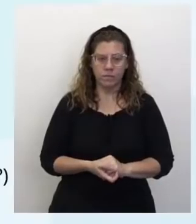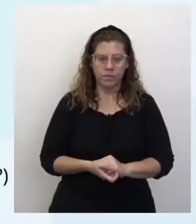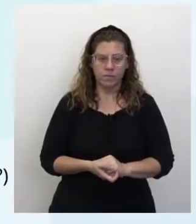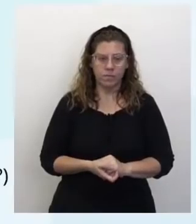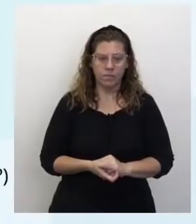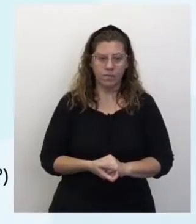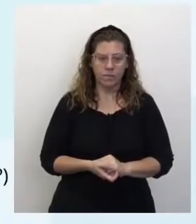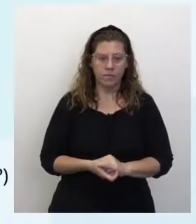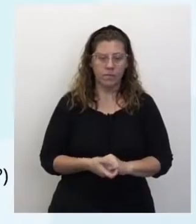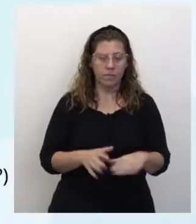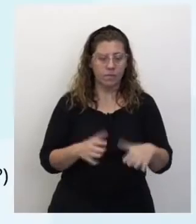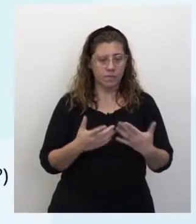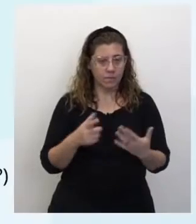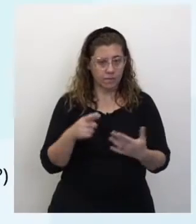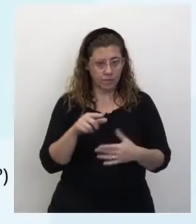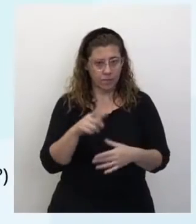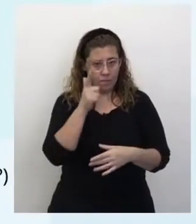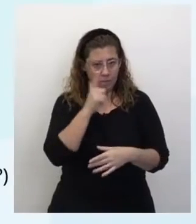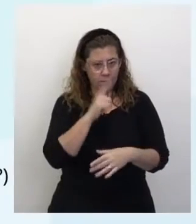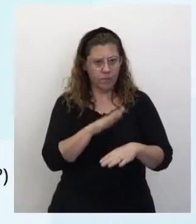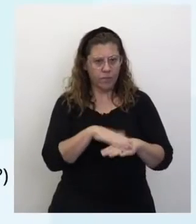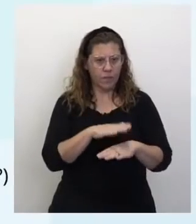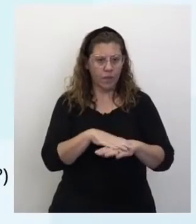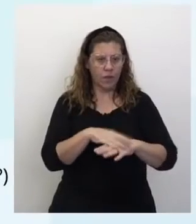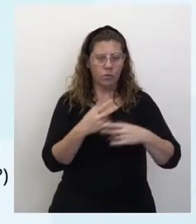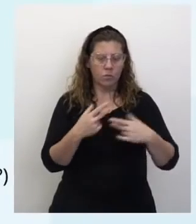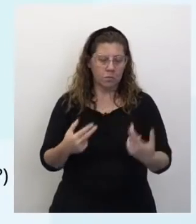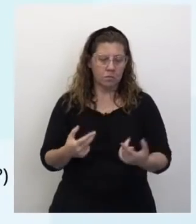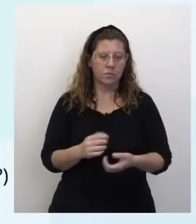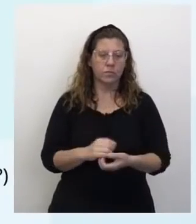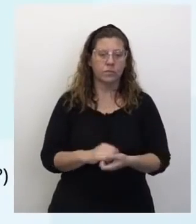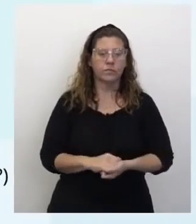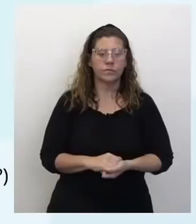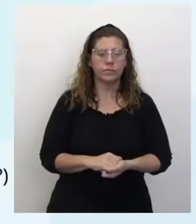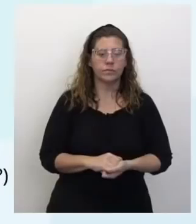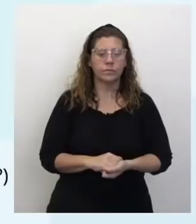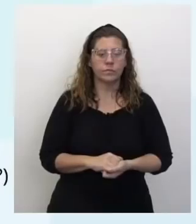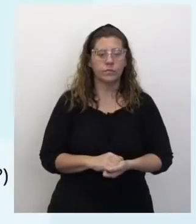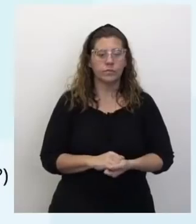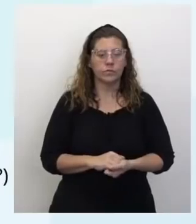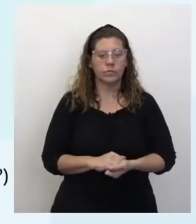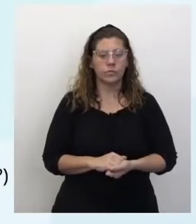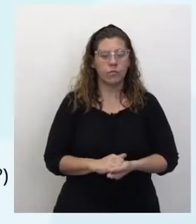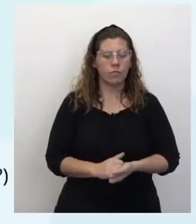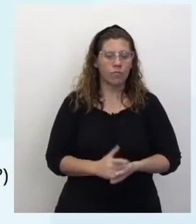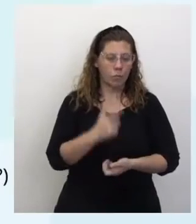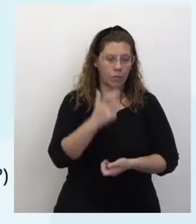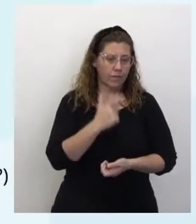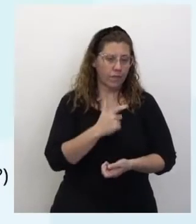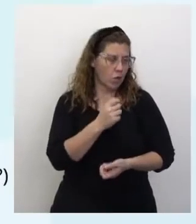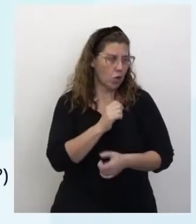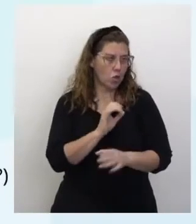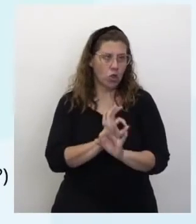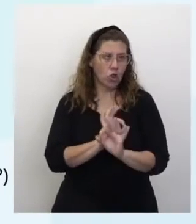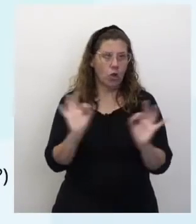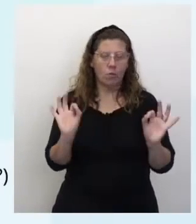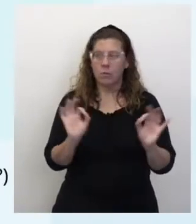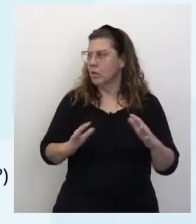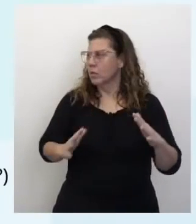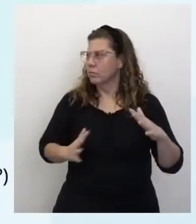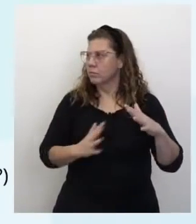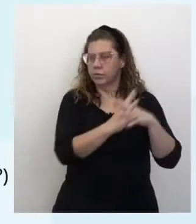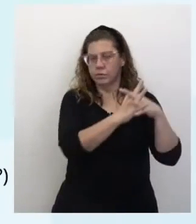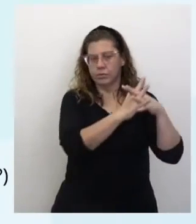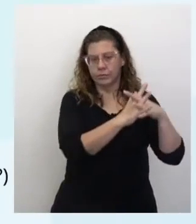quando você conseguiu fazer alguma coisa, né? Que você fala, é isso aí, eu sou o bonzão, pra não falar outra coisa, né? Que a gente pode falar no